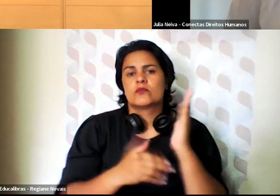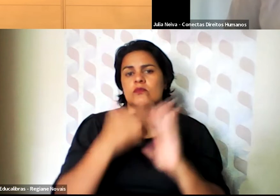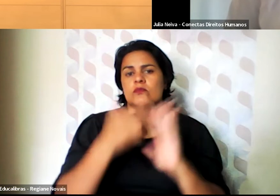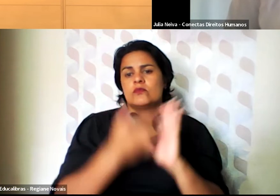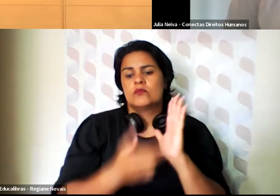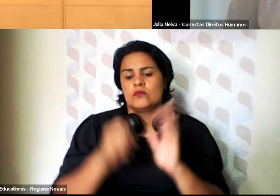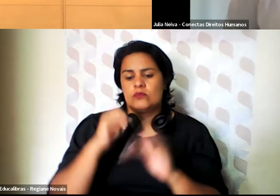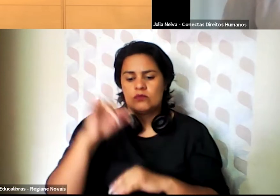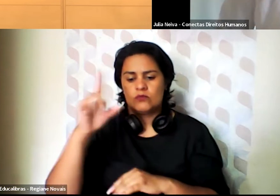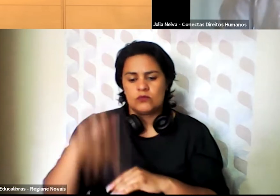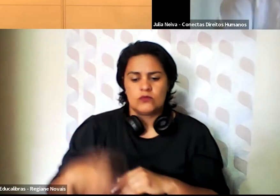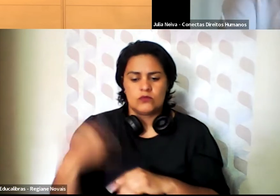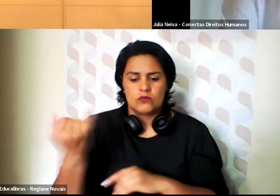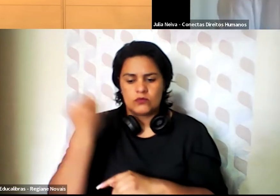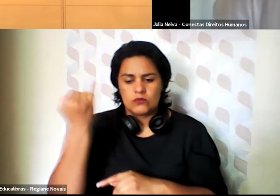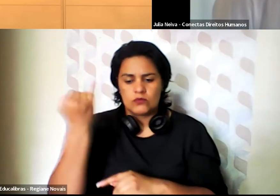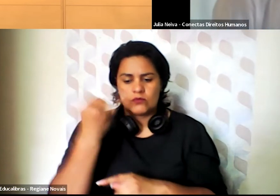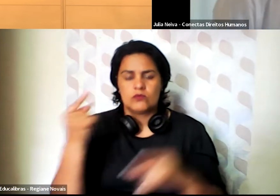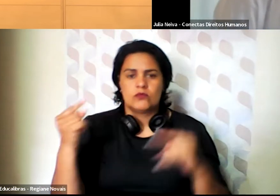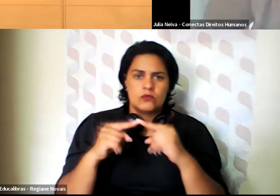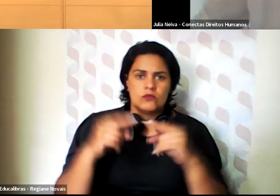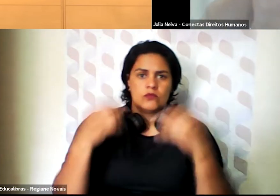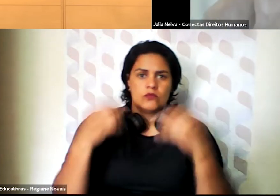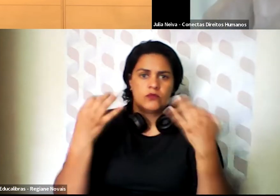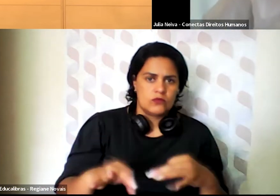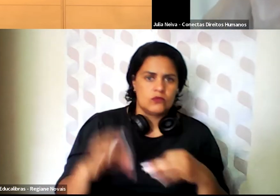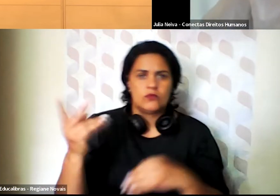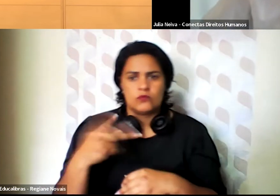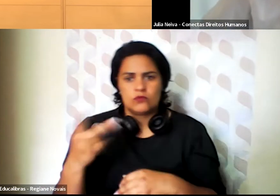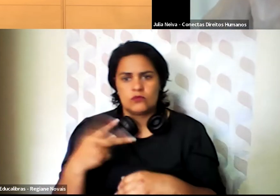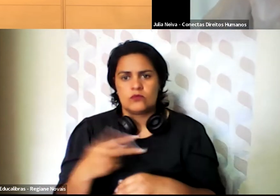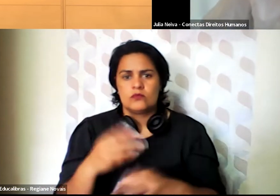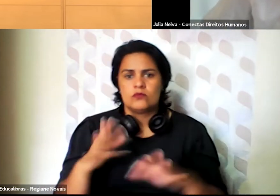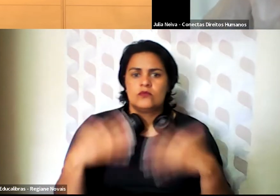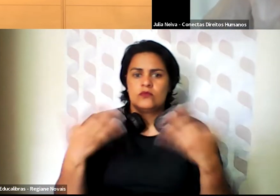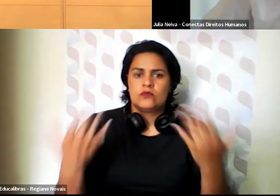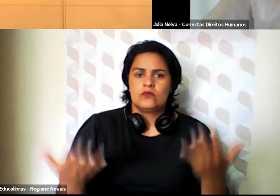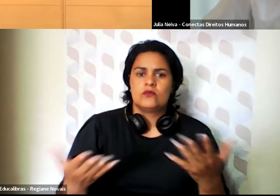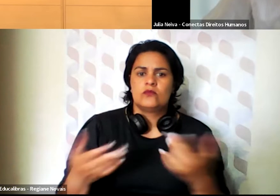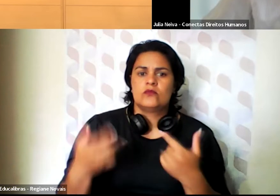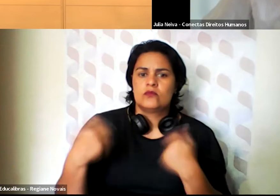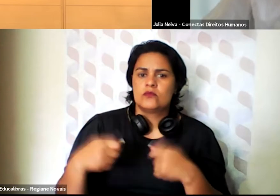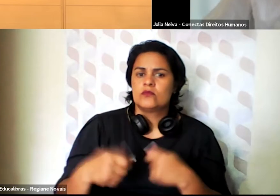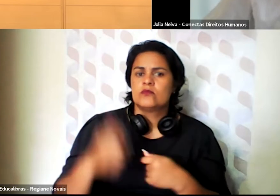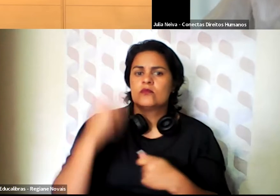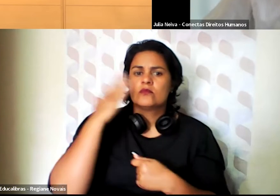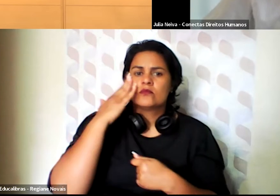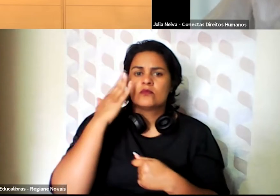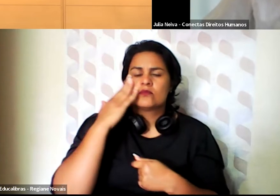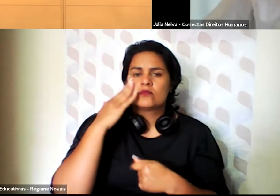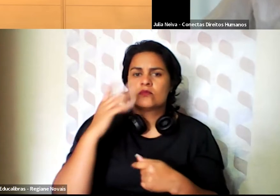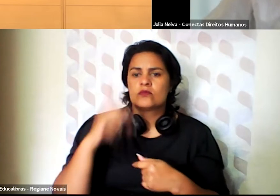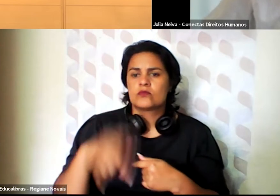adequadas. Então, claro, existem estudos na OCDE, por exemplo, sobre subsídios. Quais países dão subsídios?